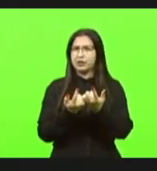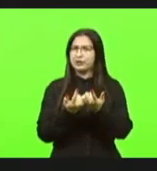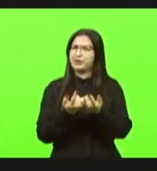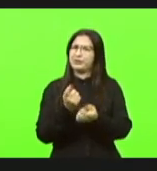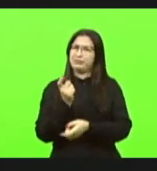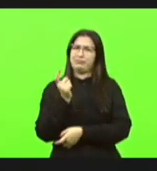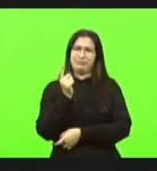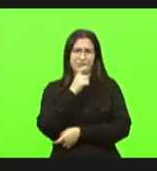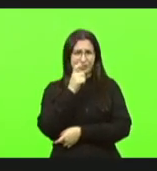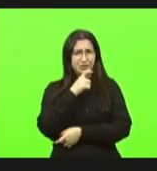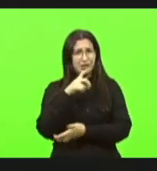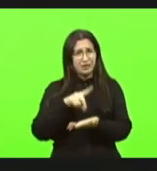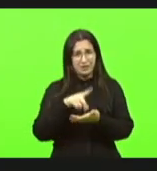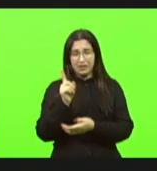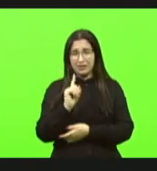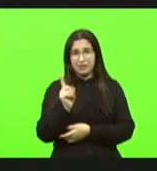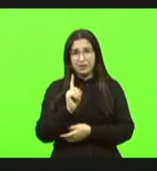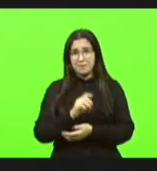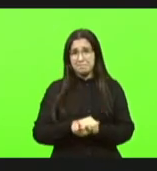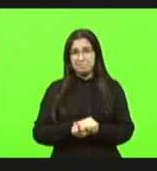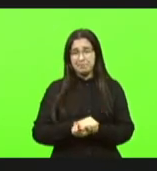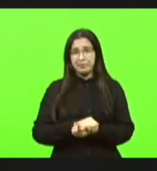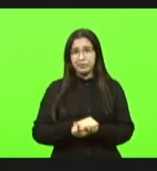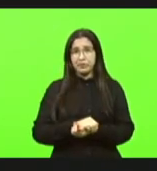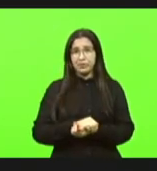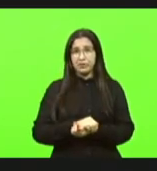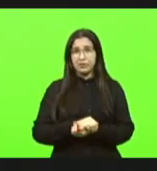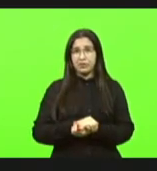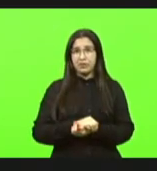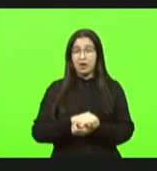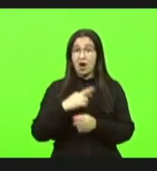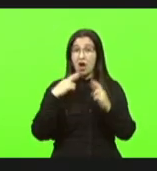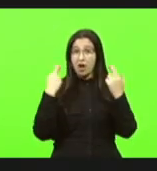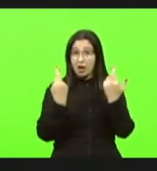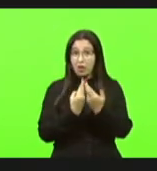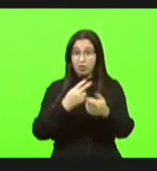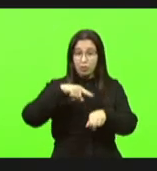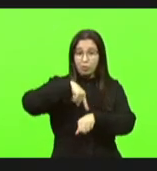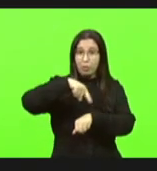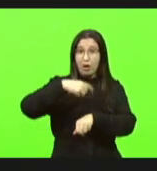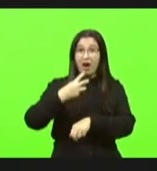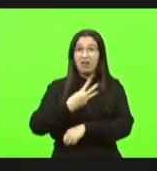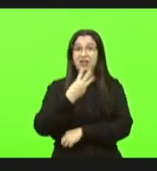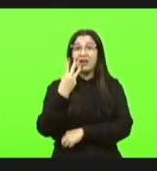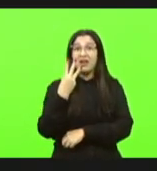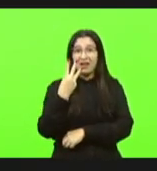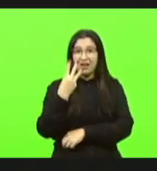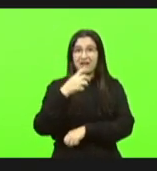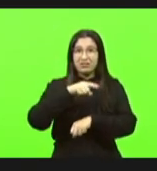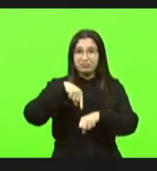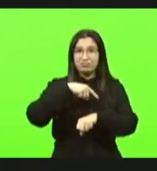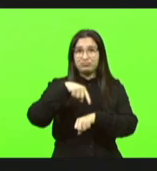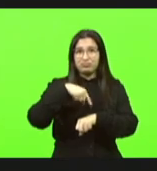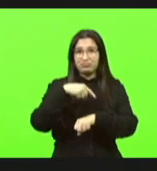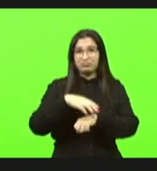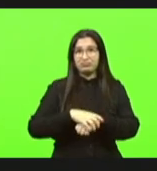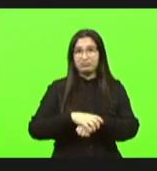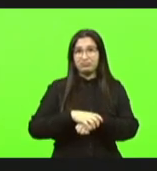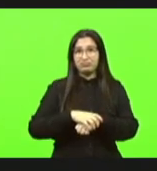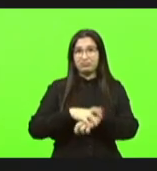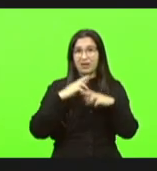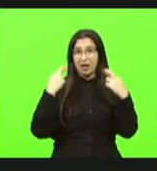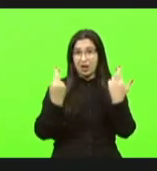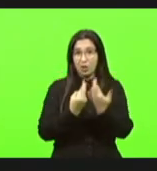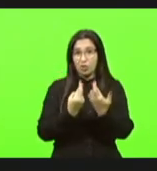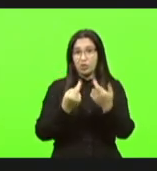inverdade no status em três horas durou a reunião três horas de da nossa audiência pública que discutiu